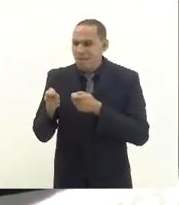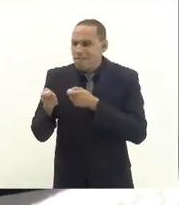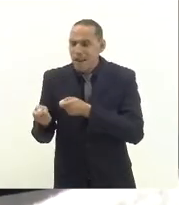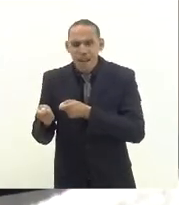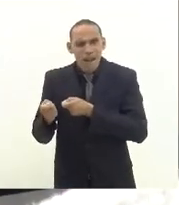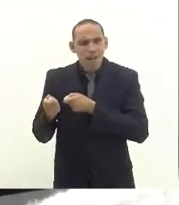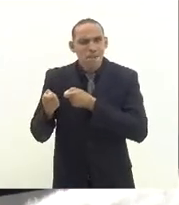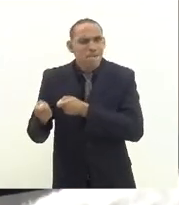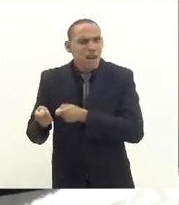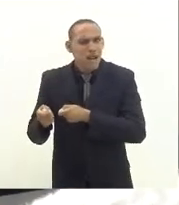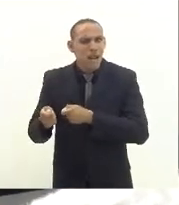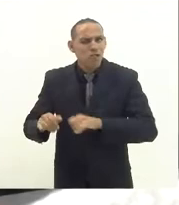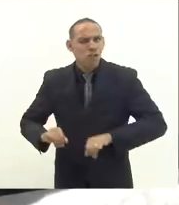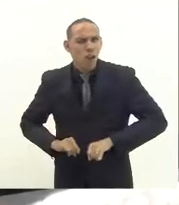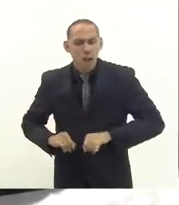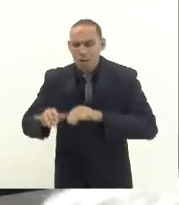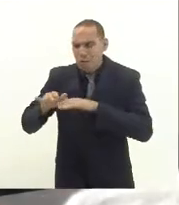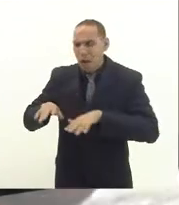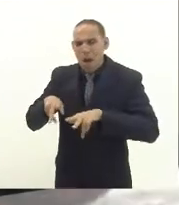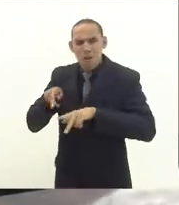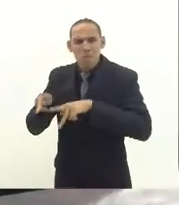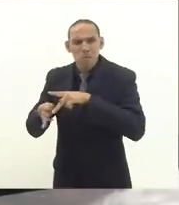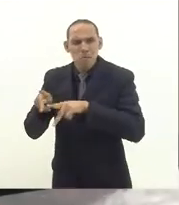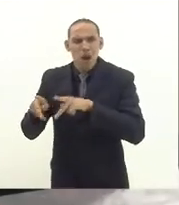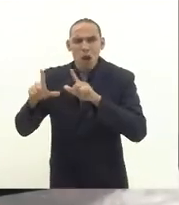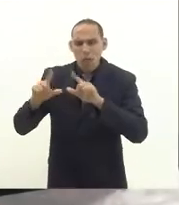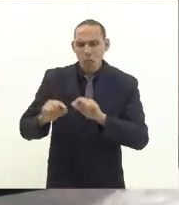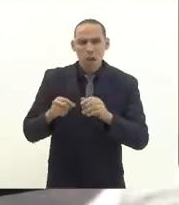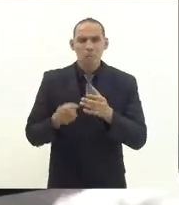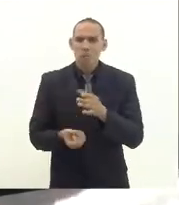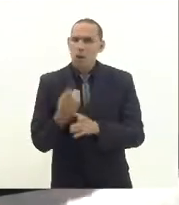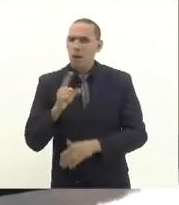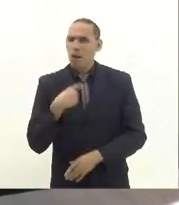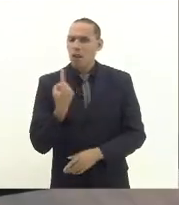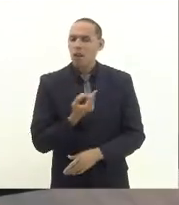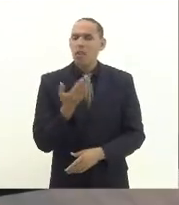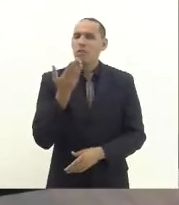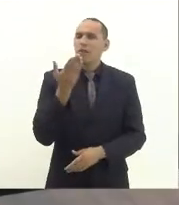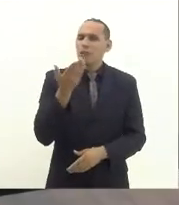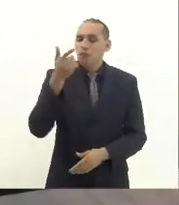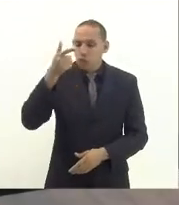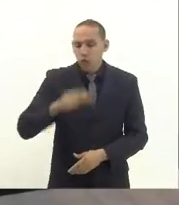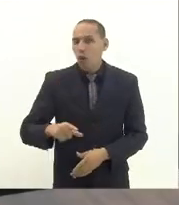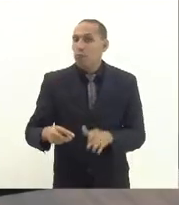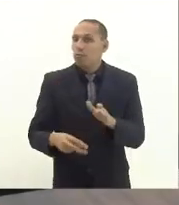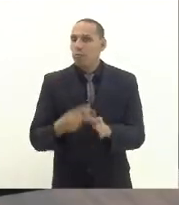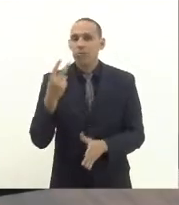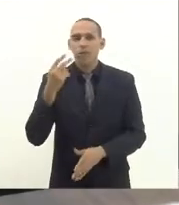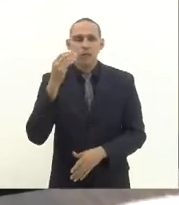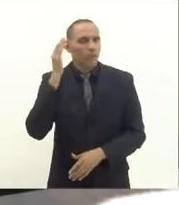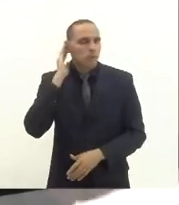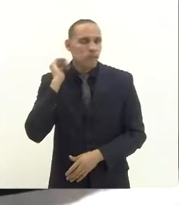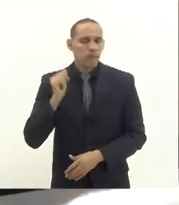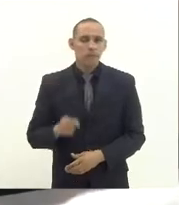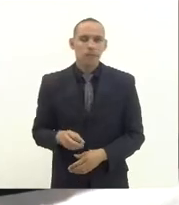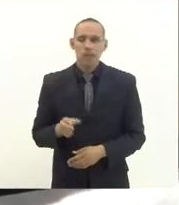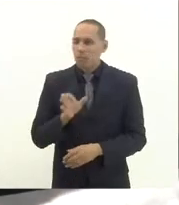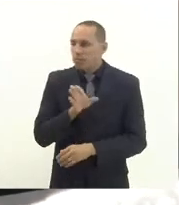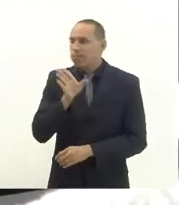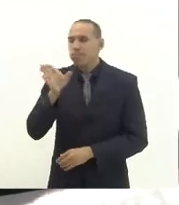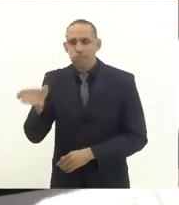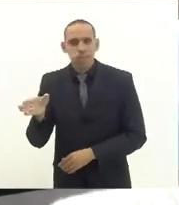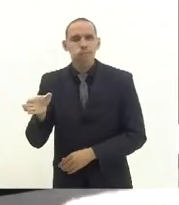muito grande a população diminuindo a nossa produção e vossa excelência pela segunda vez pode estar em